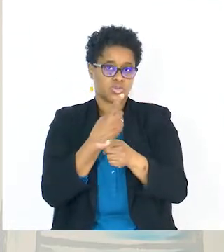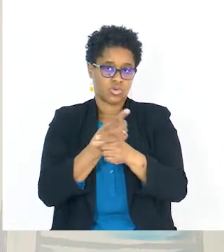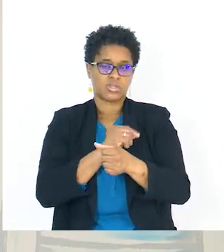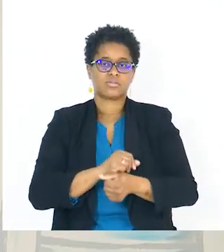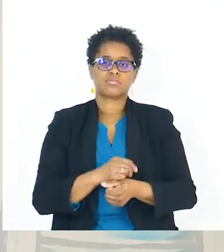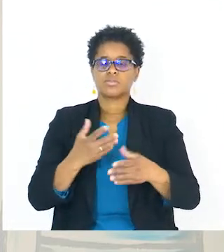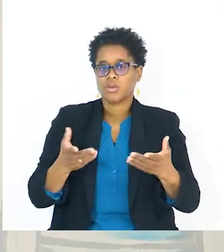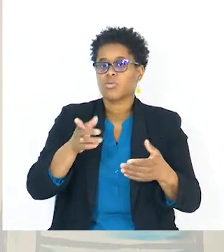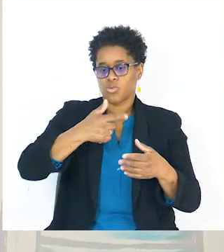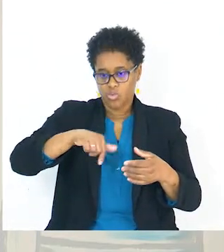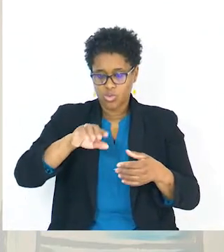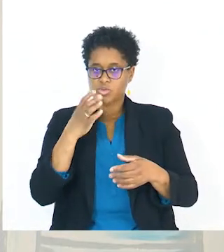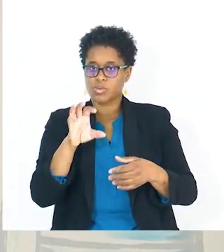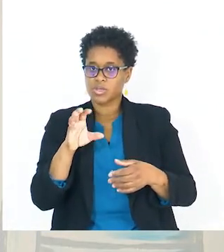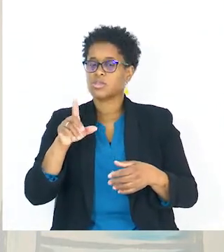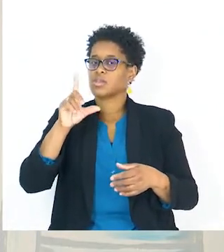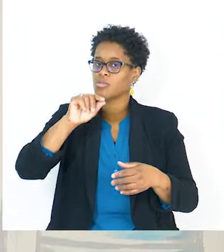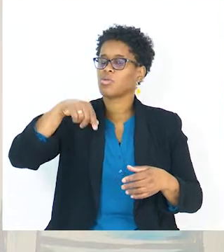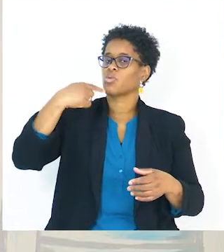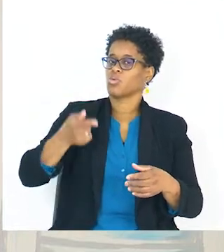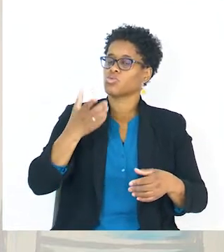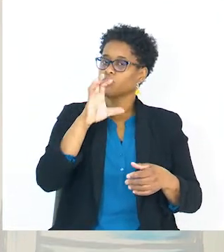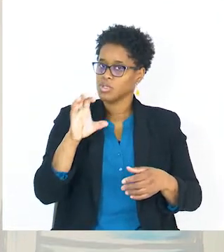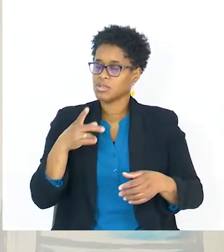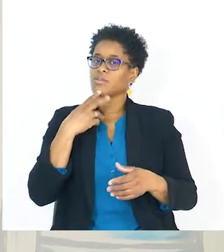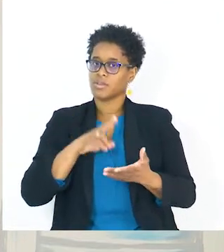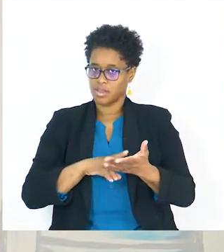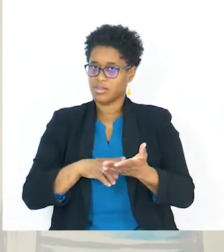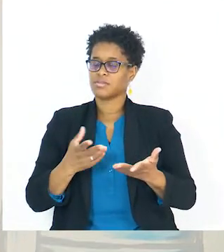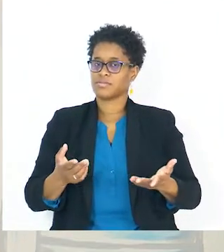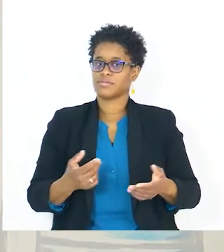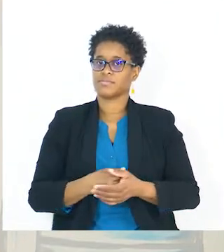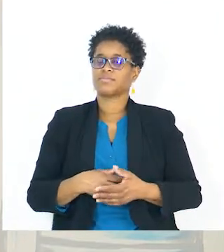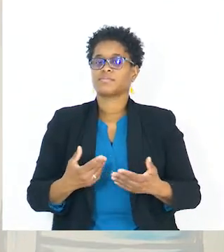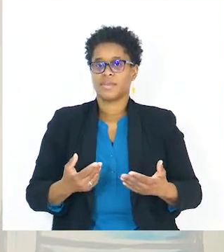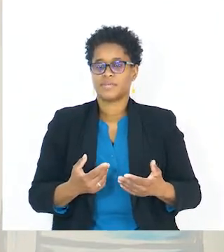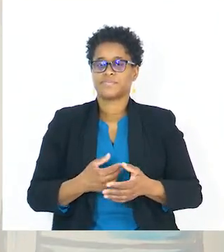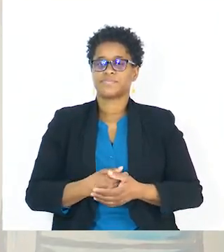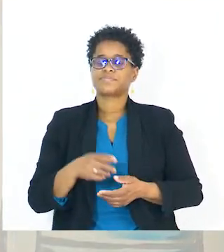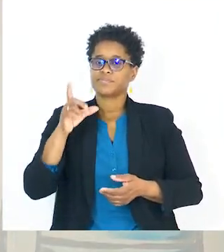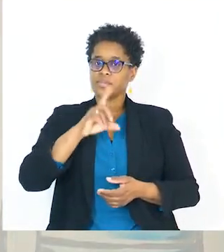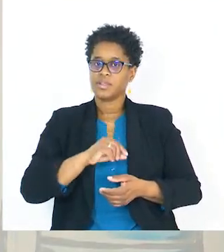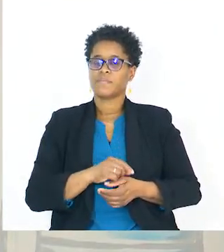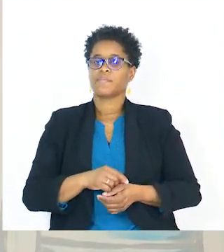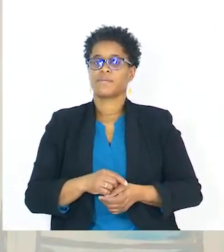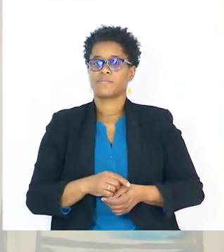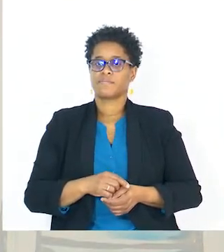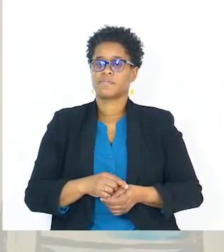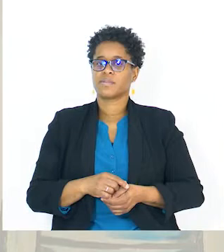muitas coisas, tanto do nosso país como de outros países, não é verdade? Bem,